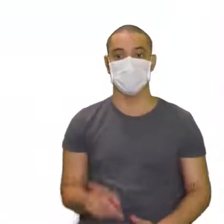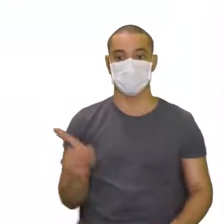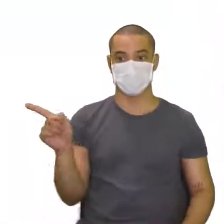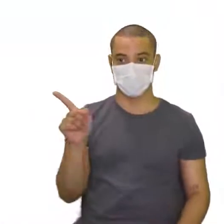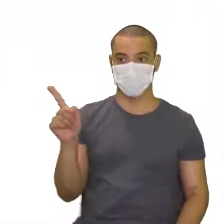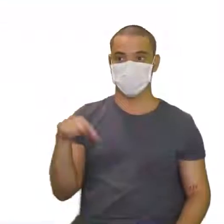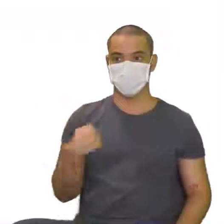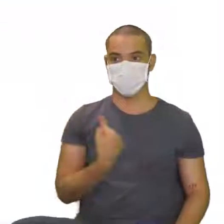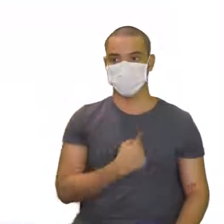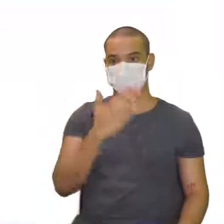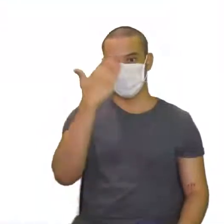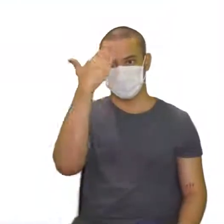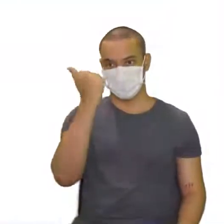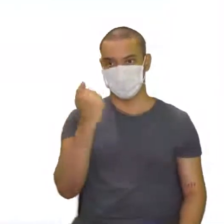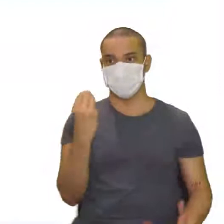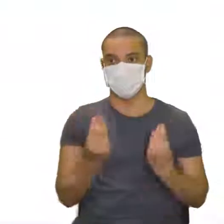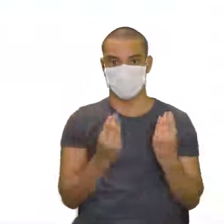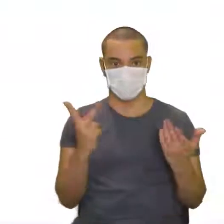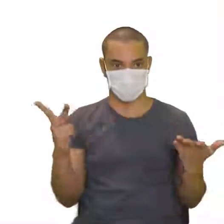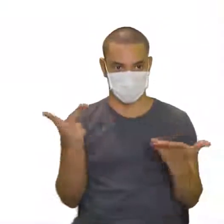ver essas linhas de indução.